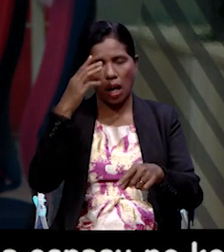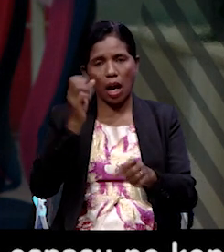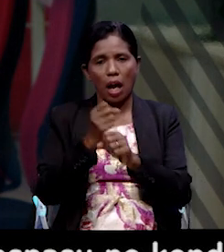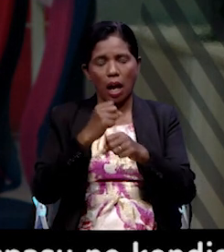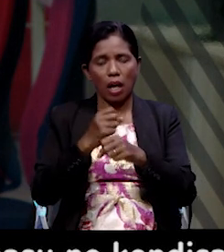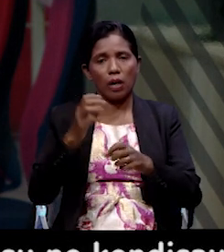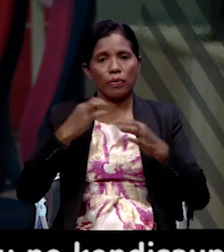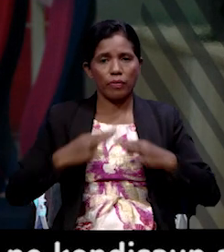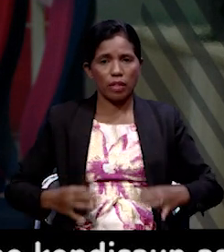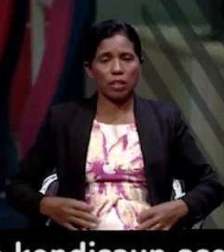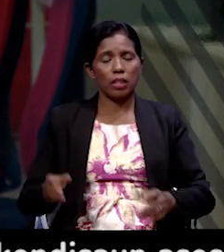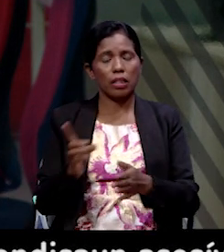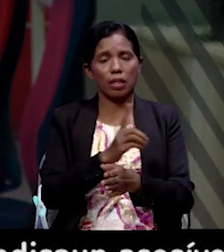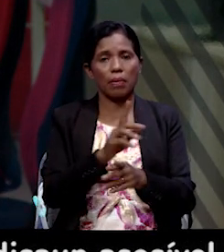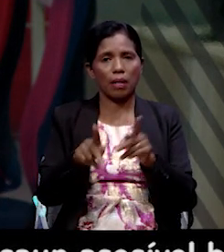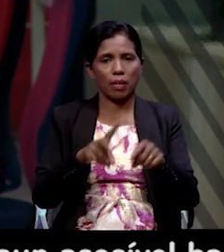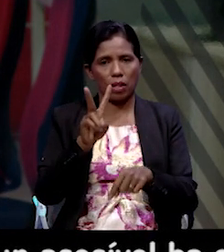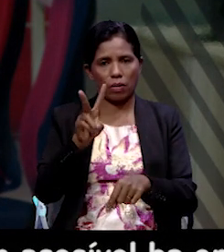rua.